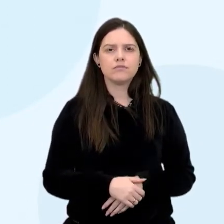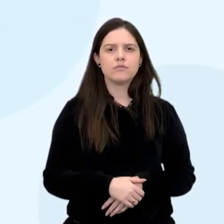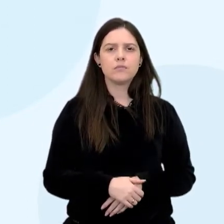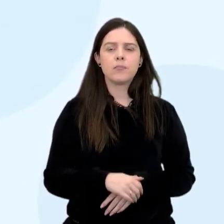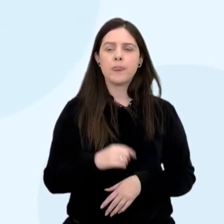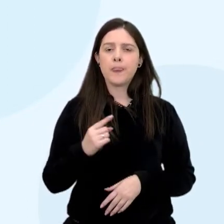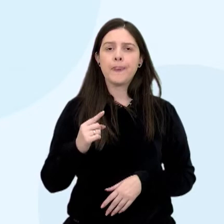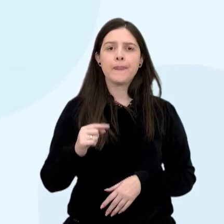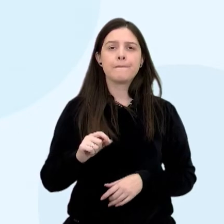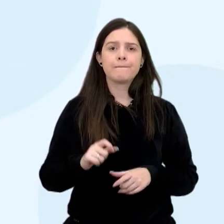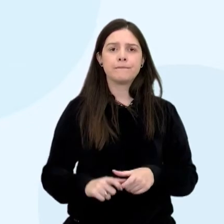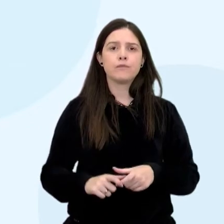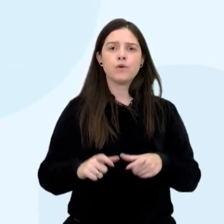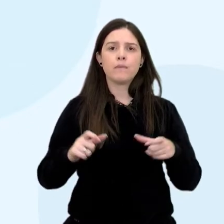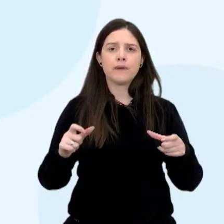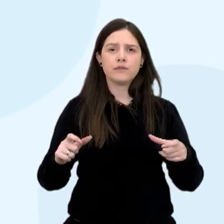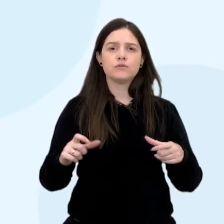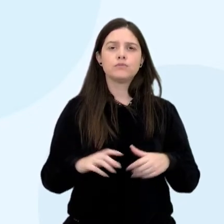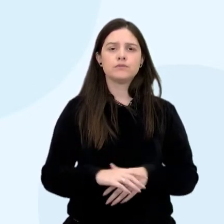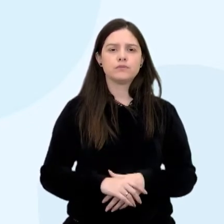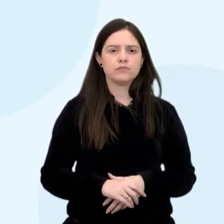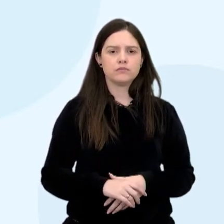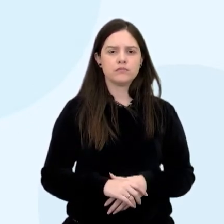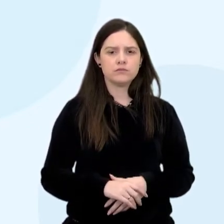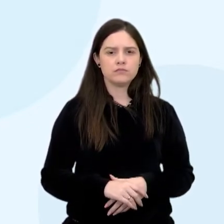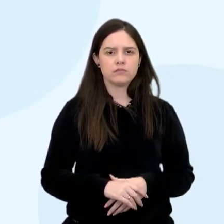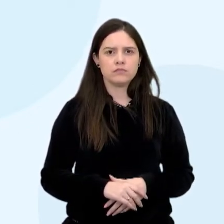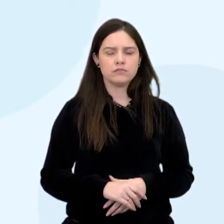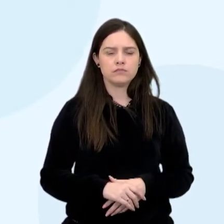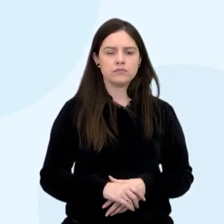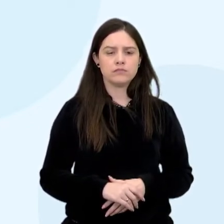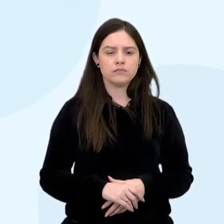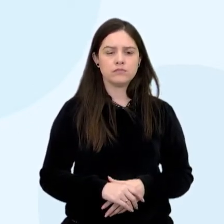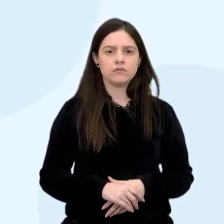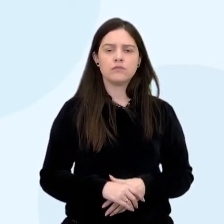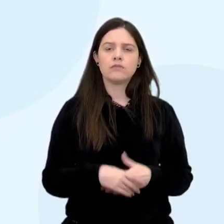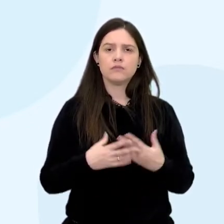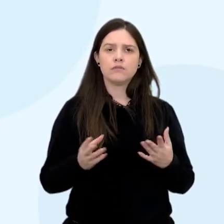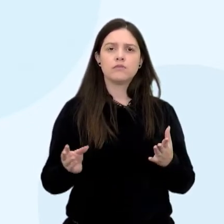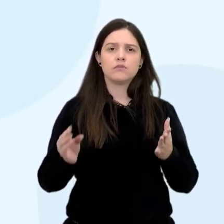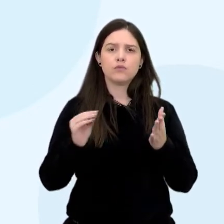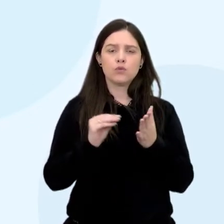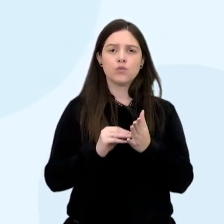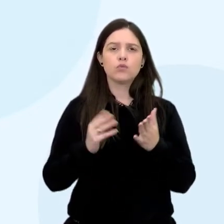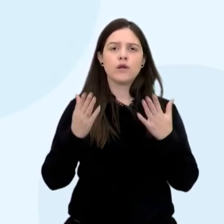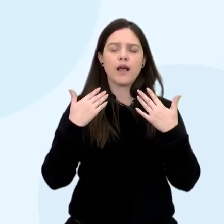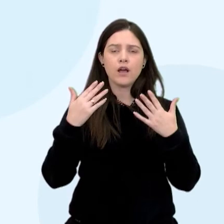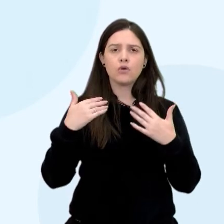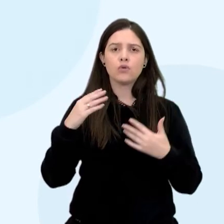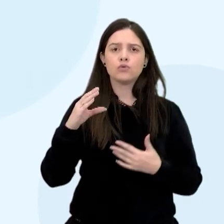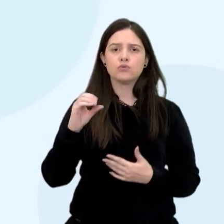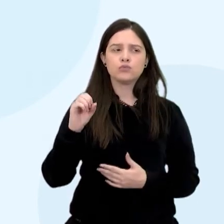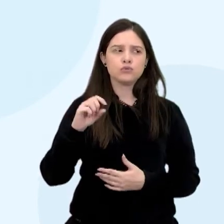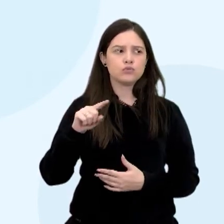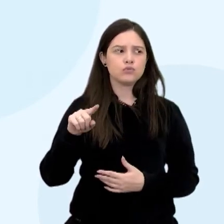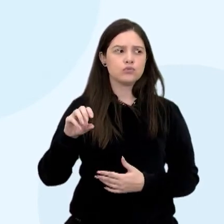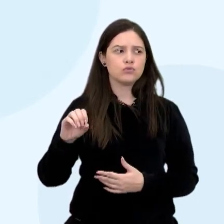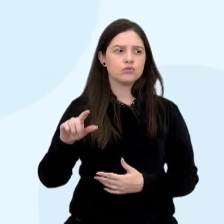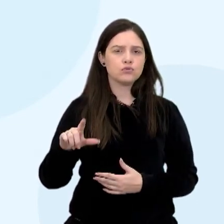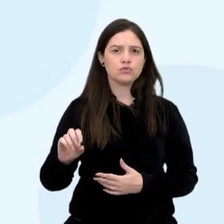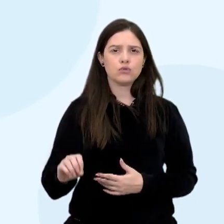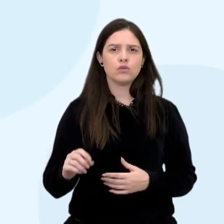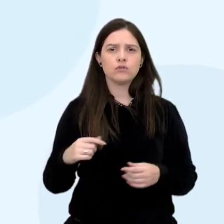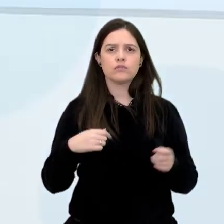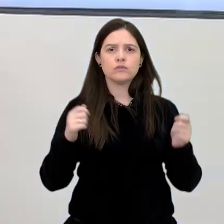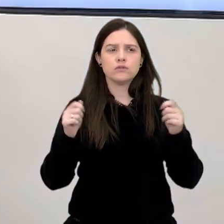aumento na sua temperatura devido a essa circulação aí de água, saindo o calor do solo, passando para dentro sendo